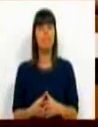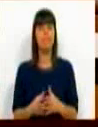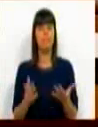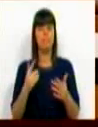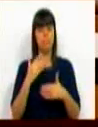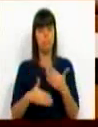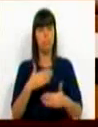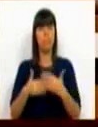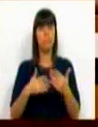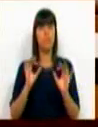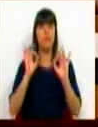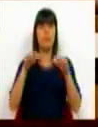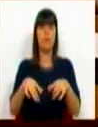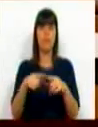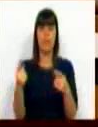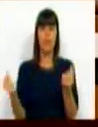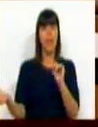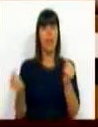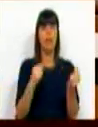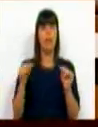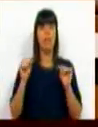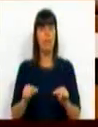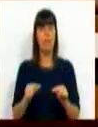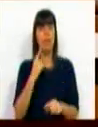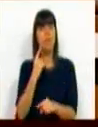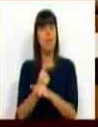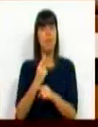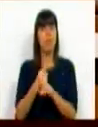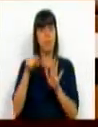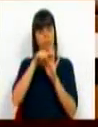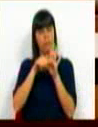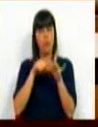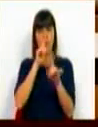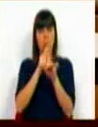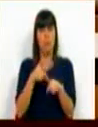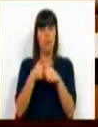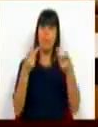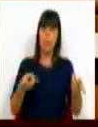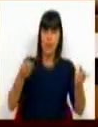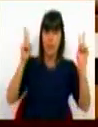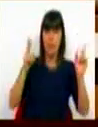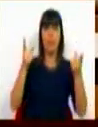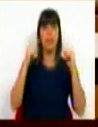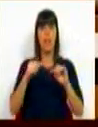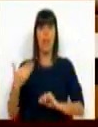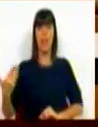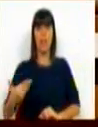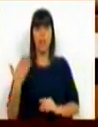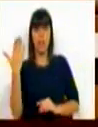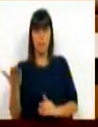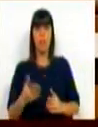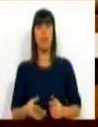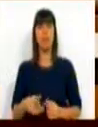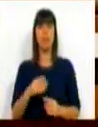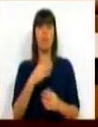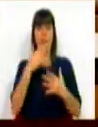no decurso e no desfecho deste debate, com os mesmos requisitos de liberdade, de legitimidade